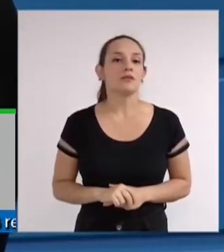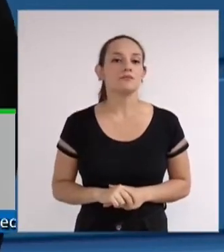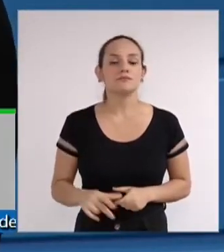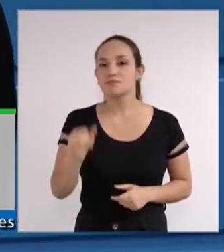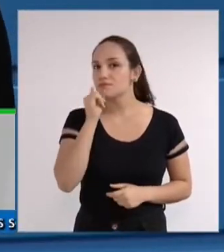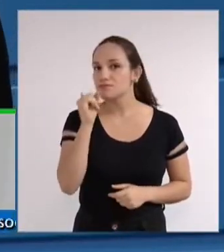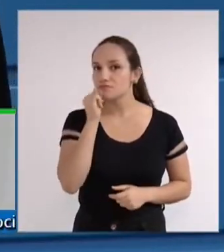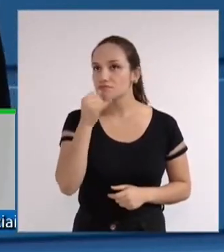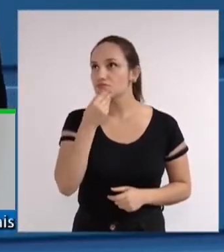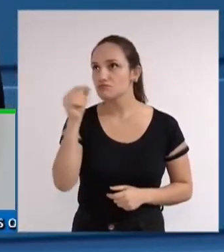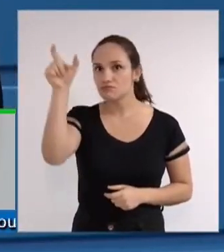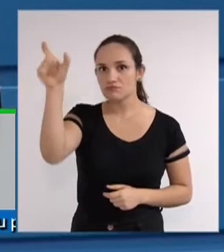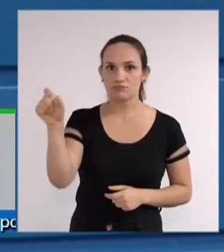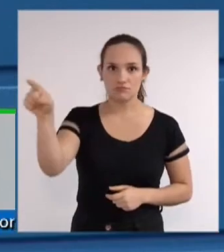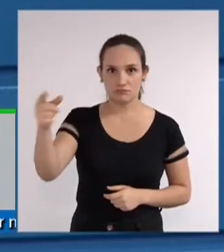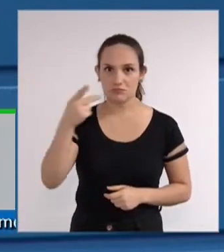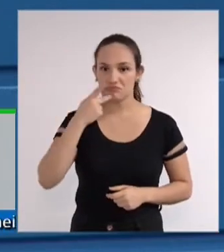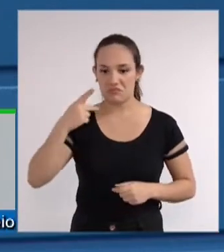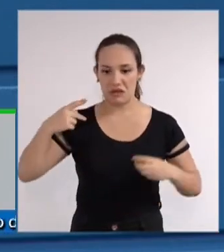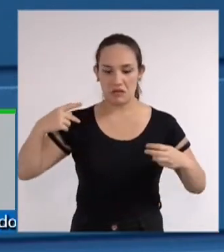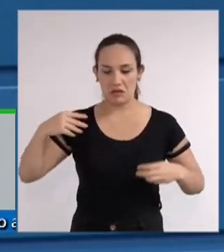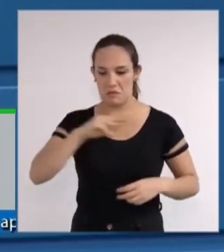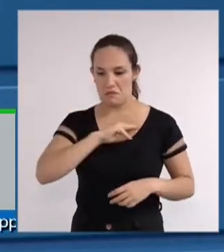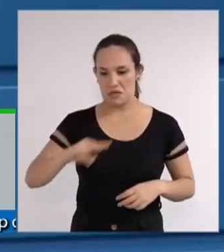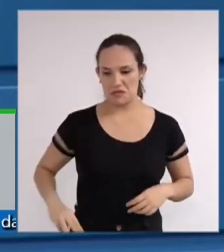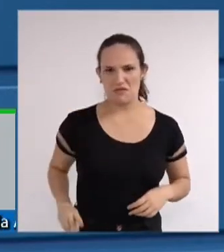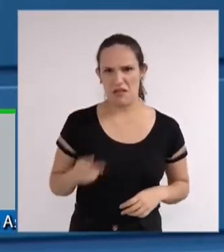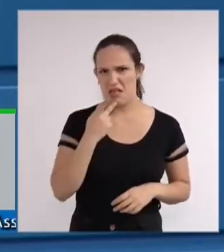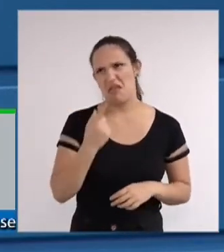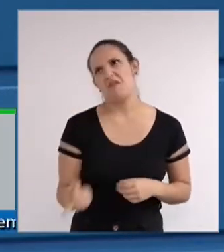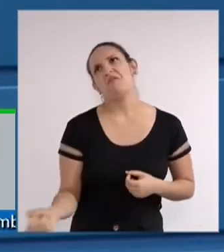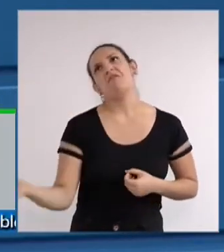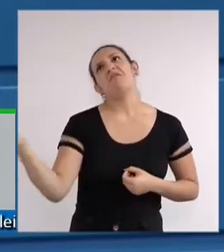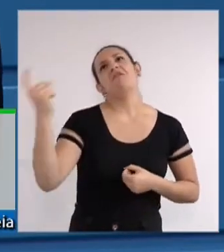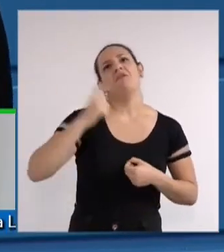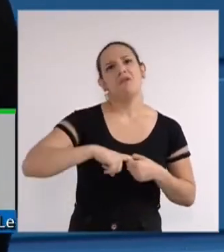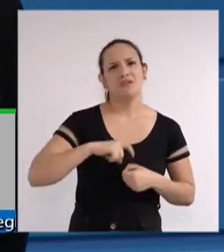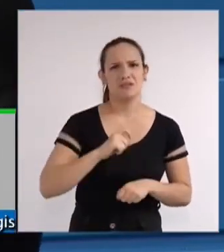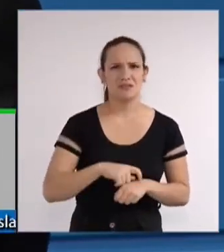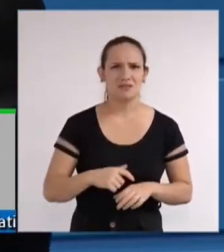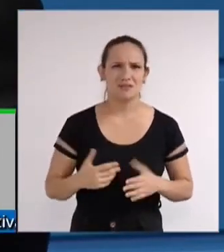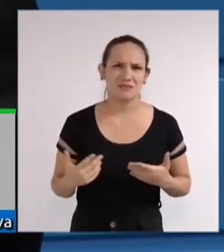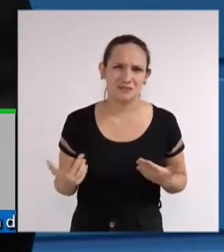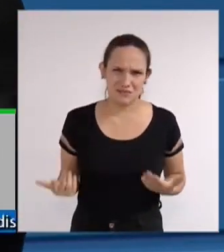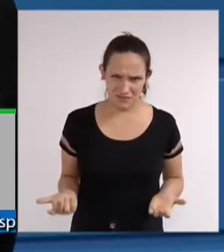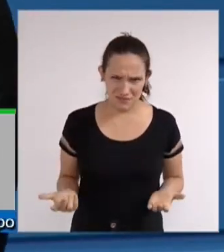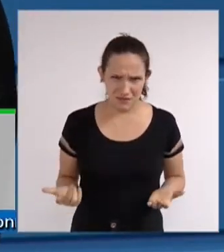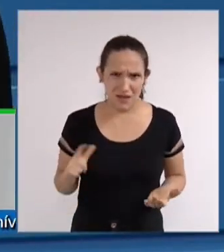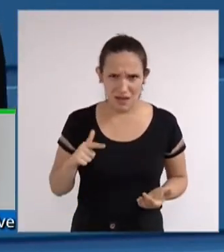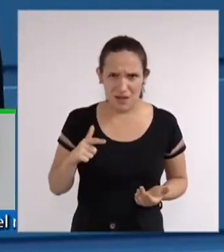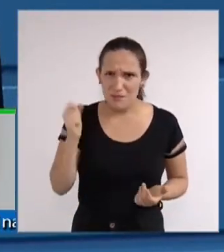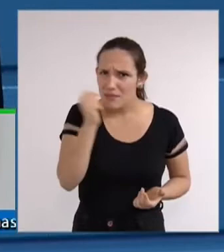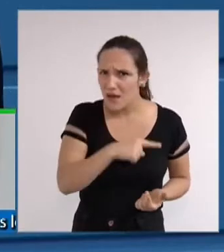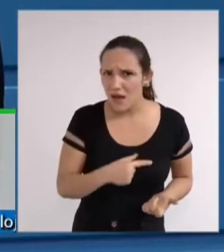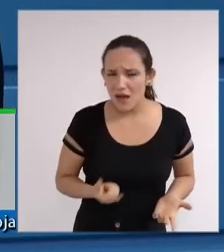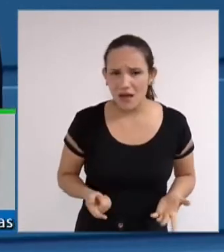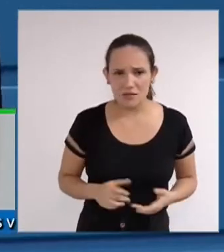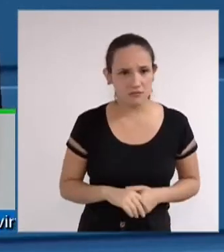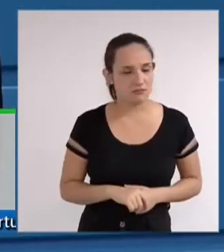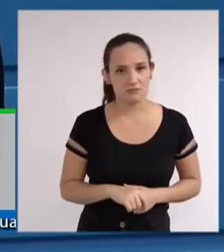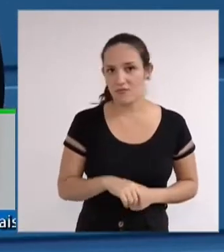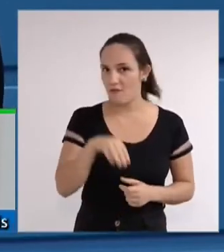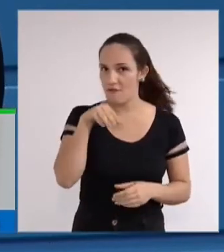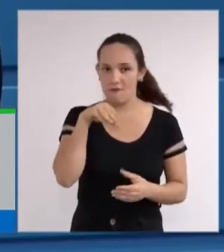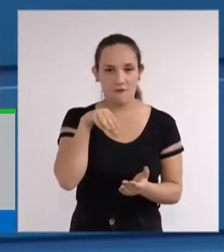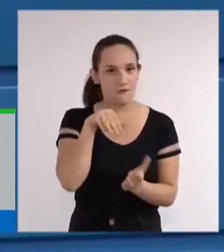Quando o ministro diz que é voltar no tempo do papel, é até uma chacota ele dizer um estilo disso. Porque, na verdade, o voto